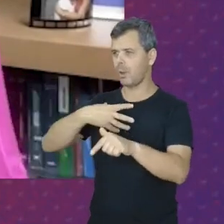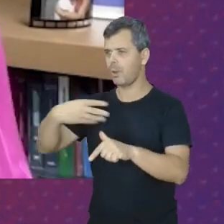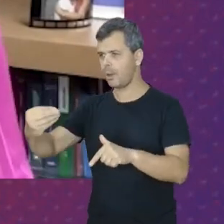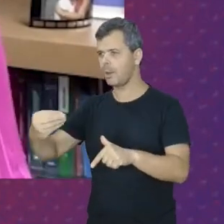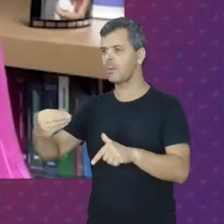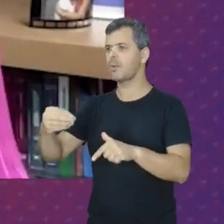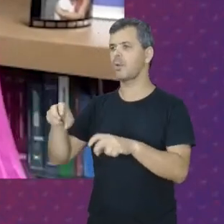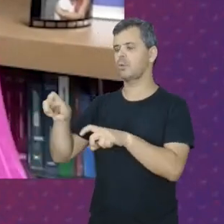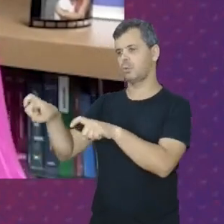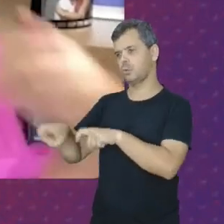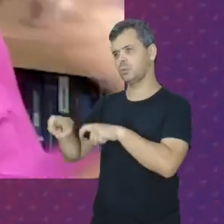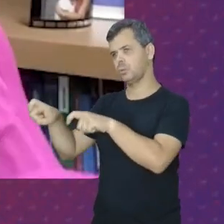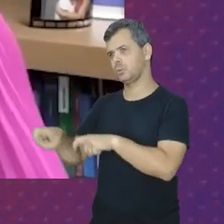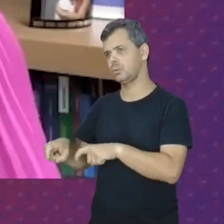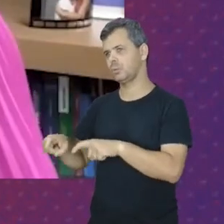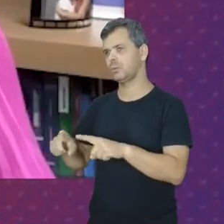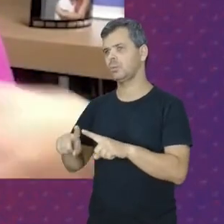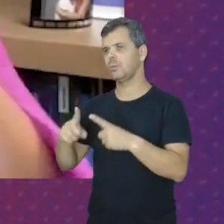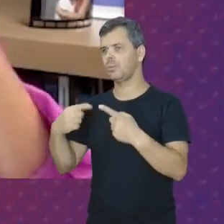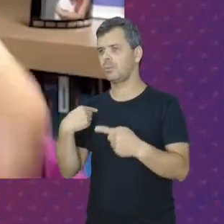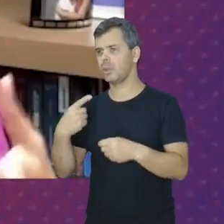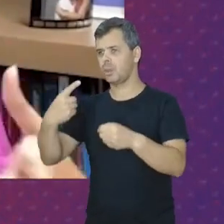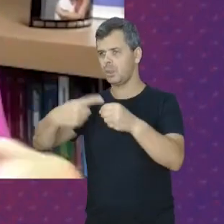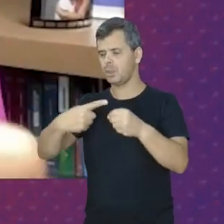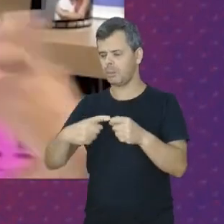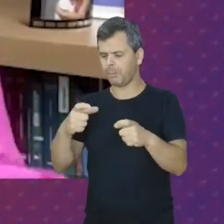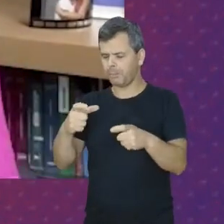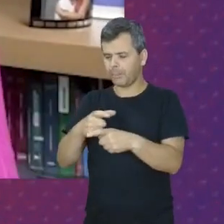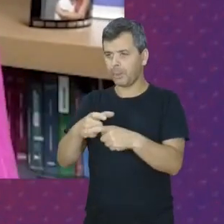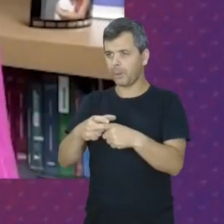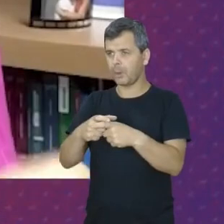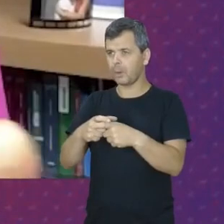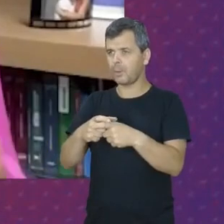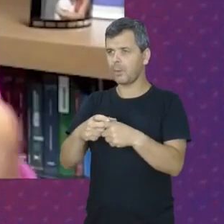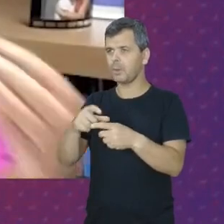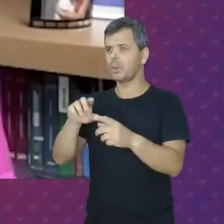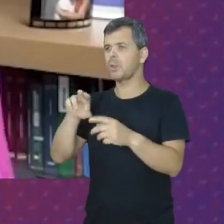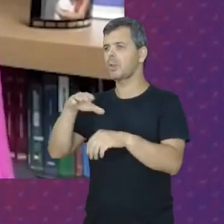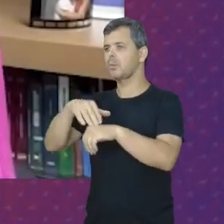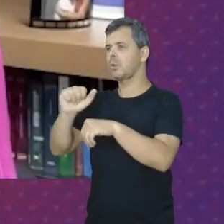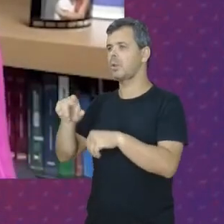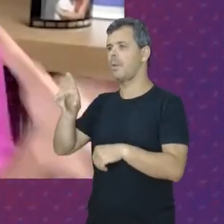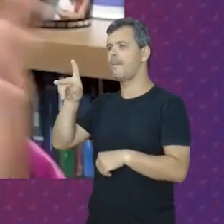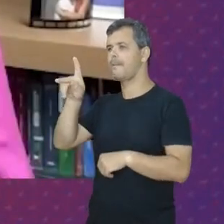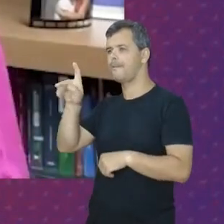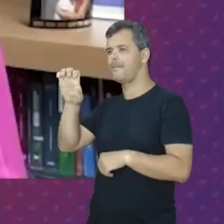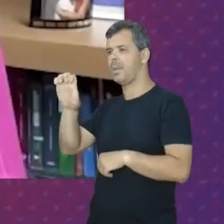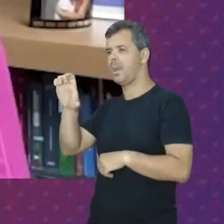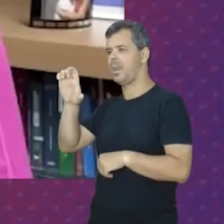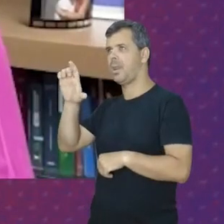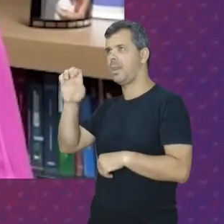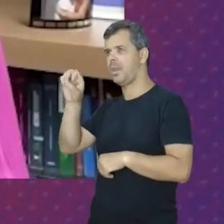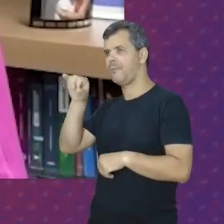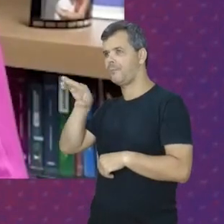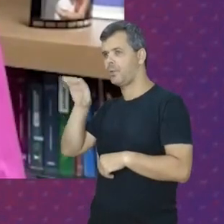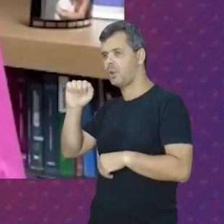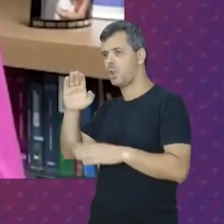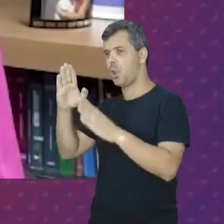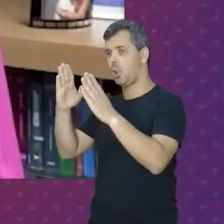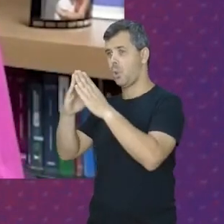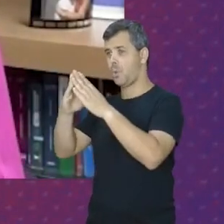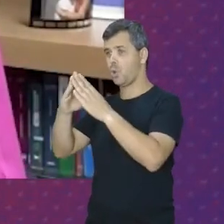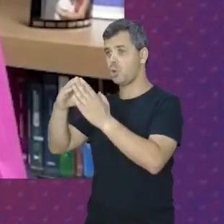trabalhadores rurais, né? Venho de uma cidade bem pequena do Sertão Central, chamada Pedro Avelino, e moro hoje